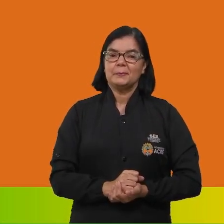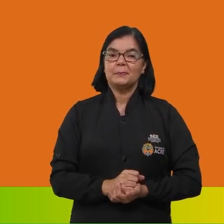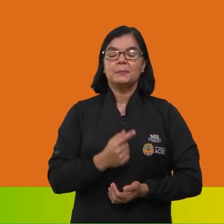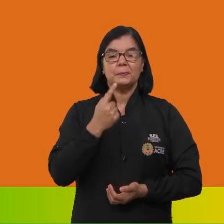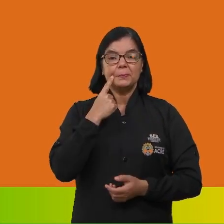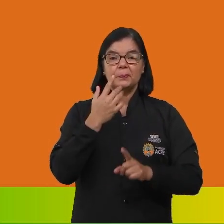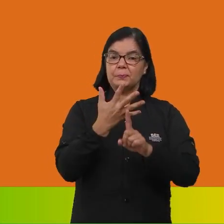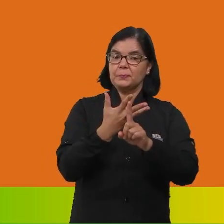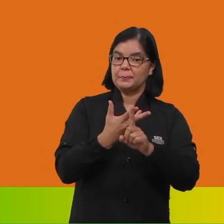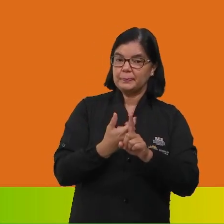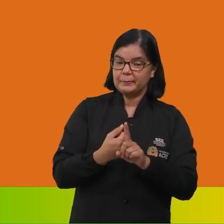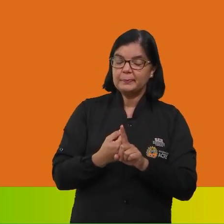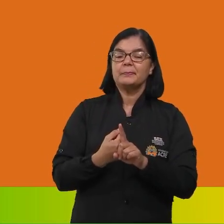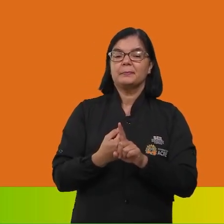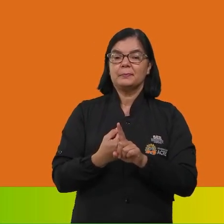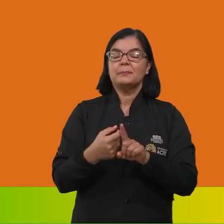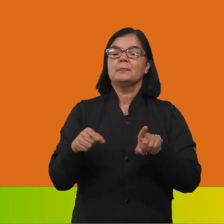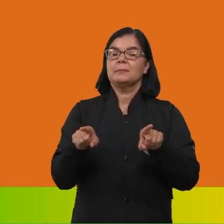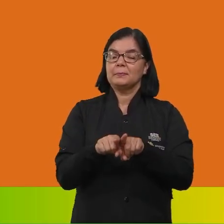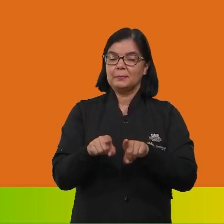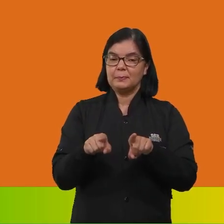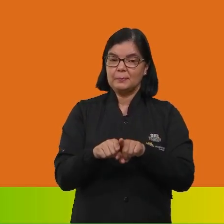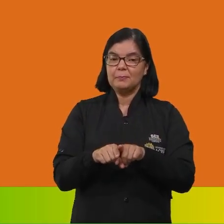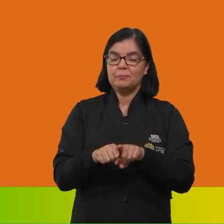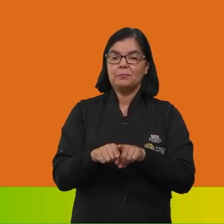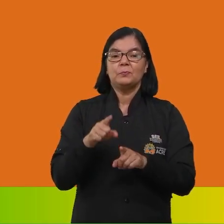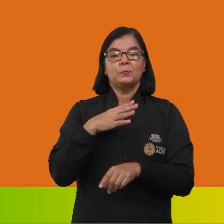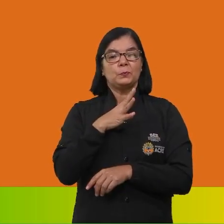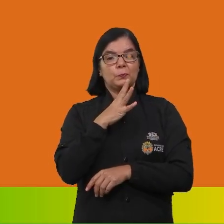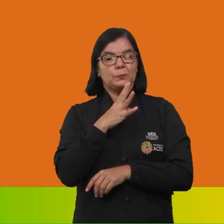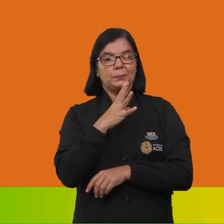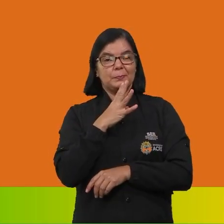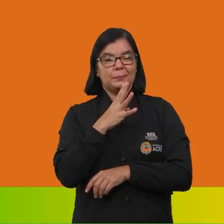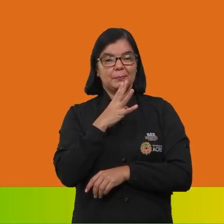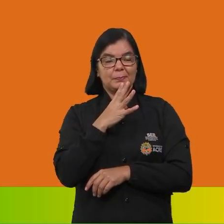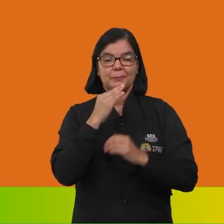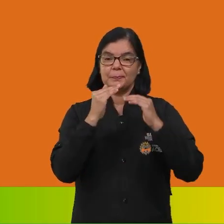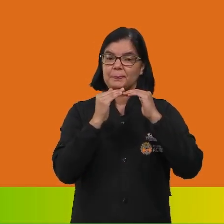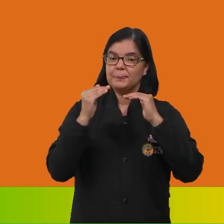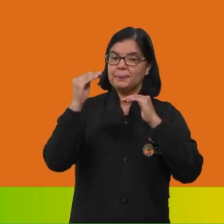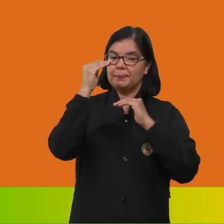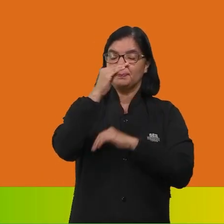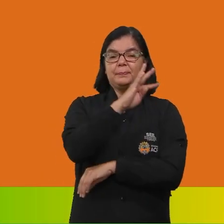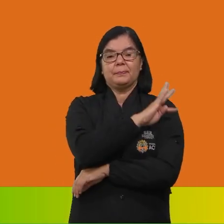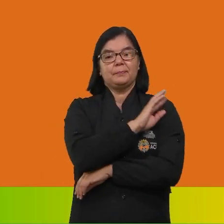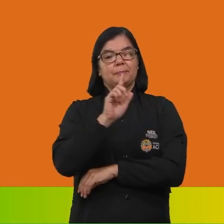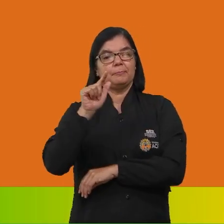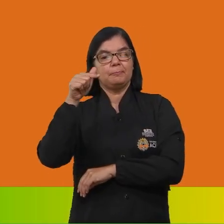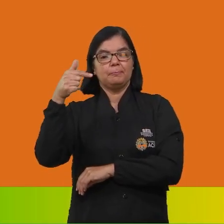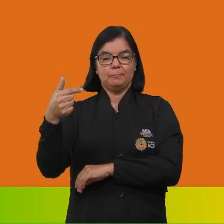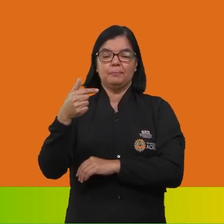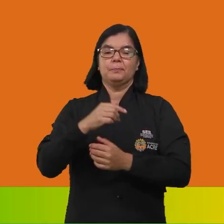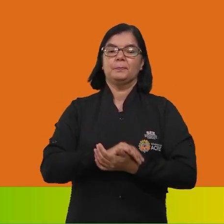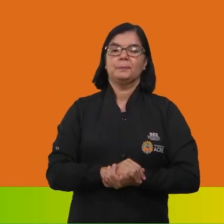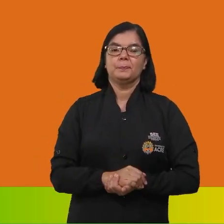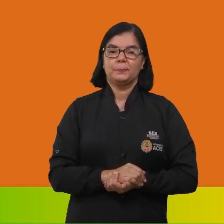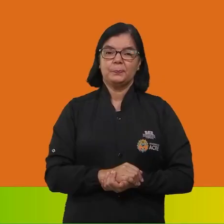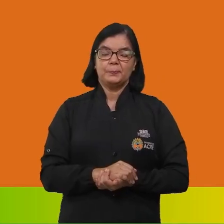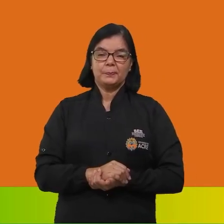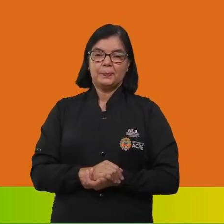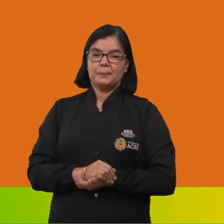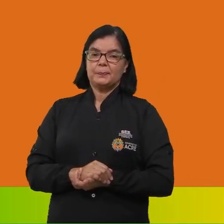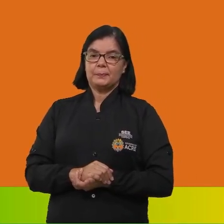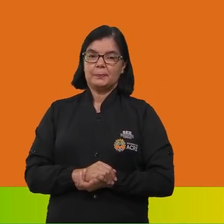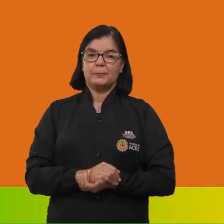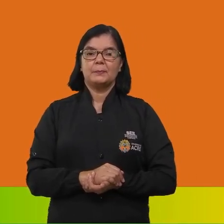esses artistas aqui, esses ícones, eles são bastante conhecidos por elevar essa técnica a outro patamar.